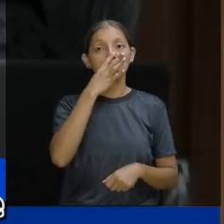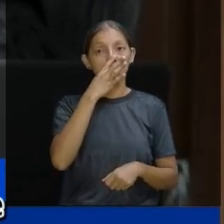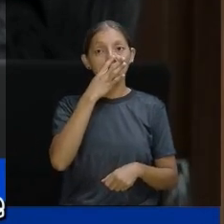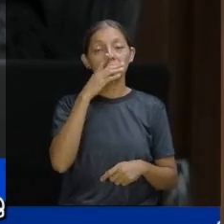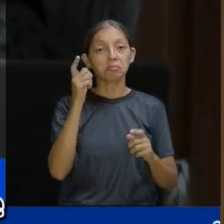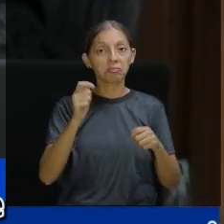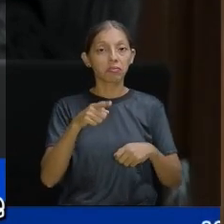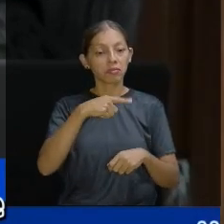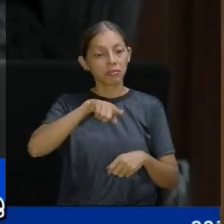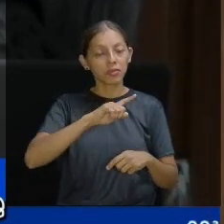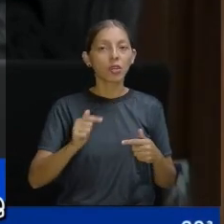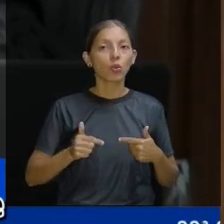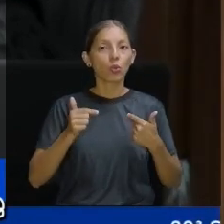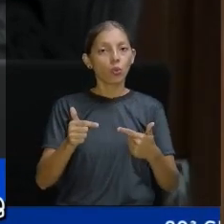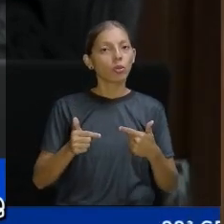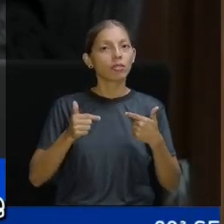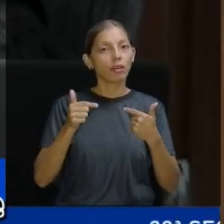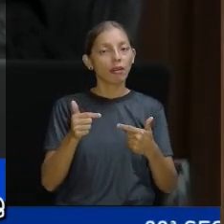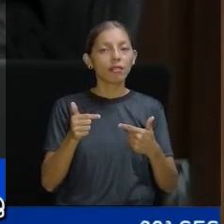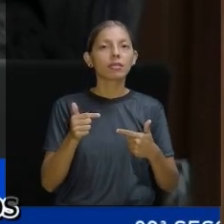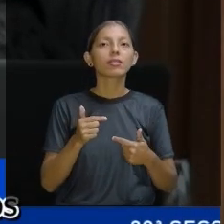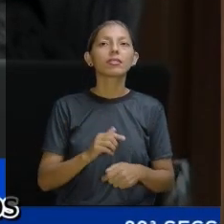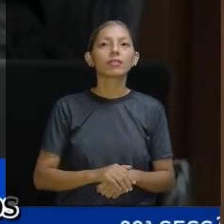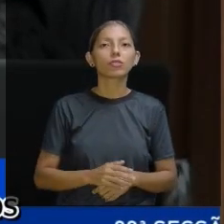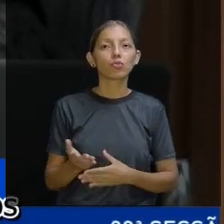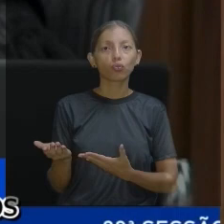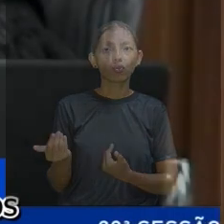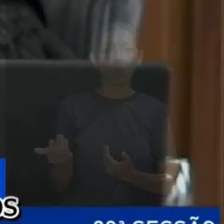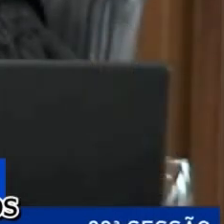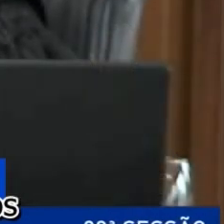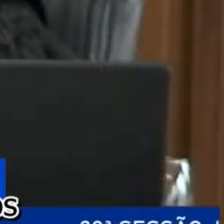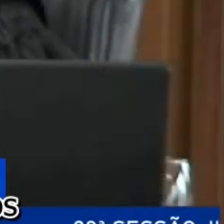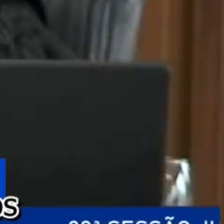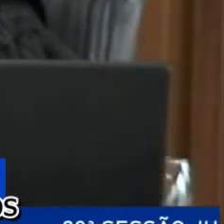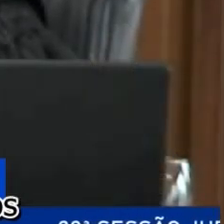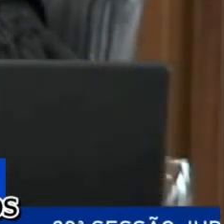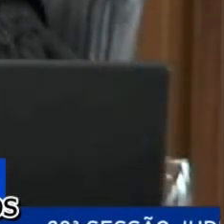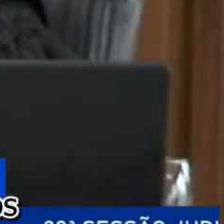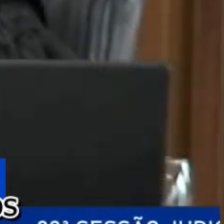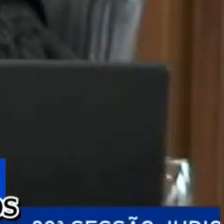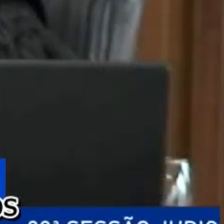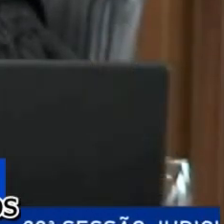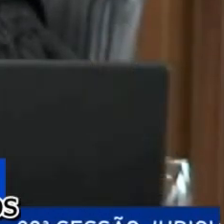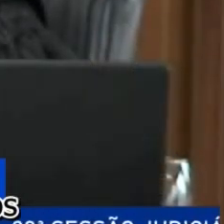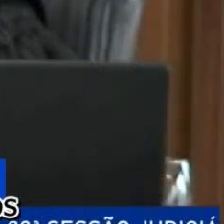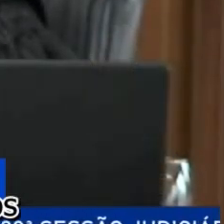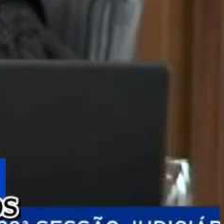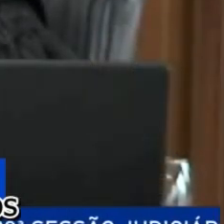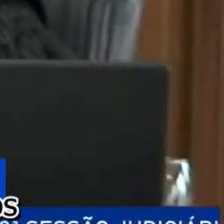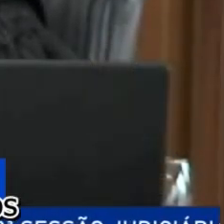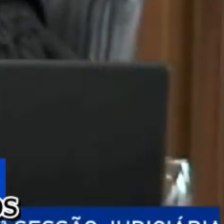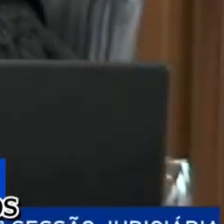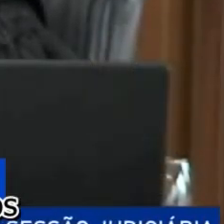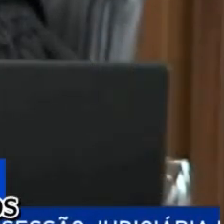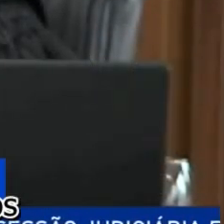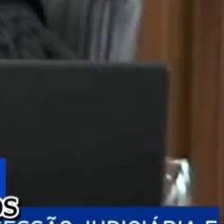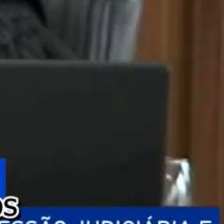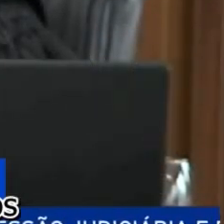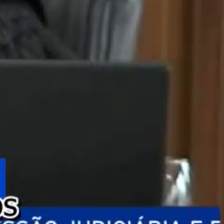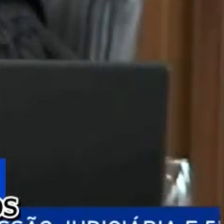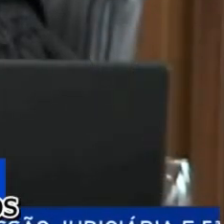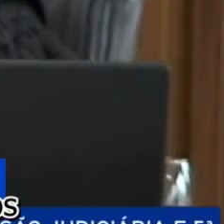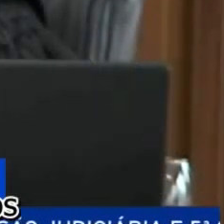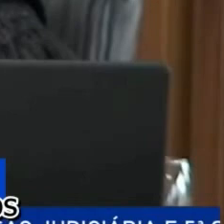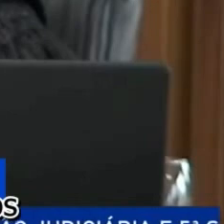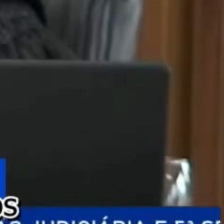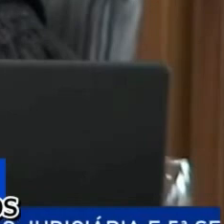lutar para que não deixe cair, a juventude está aqui presente, né? Escolher bem os candidatos, os